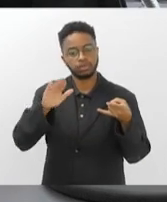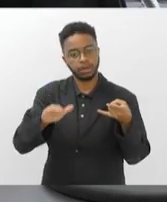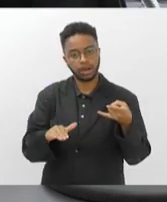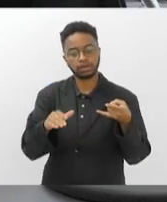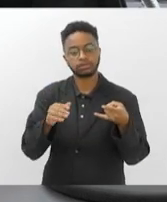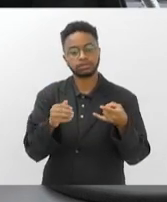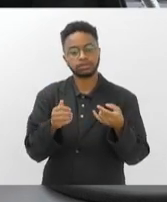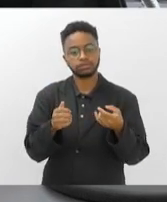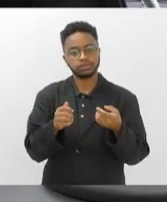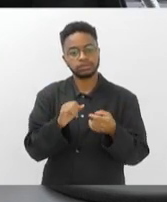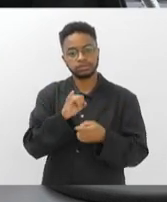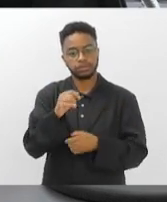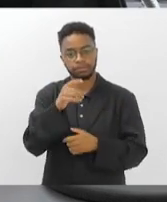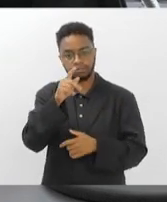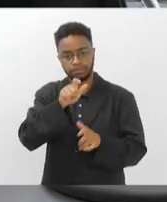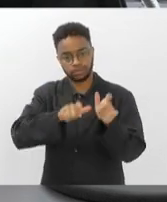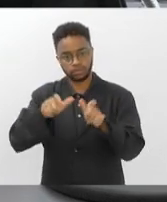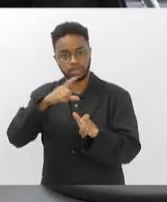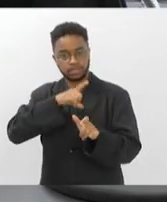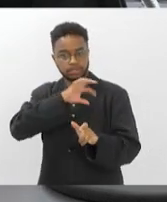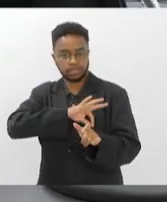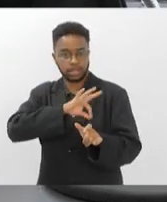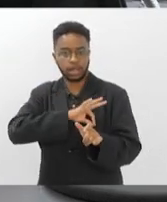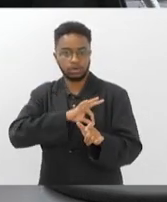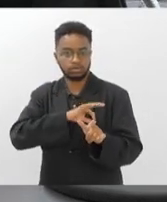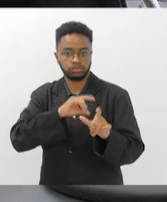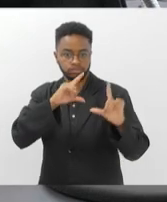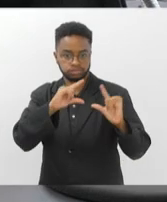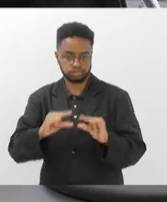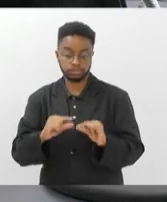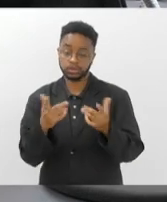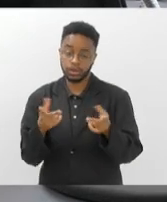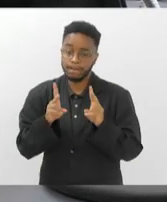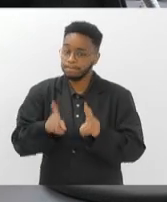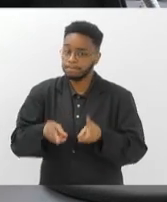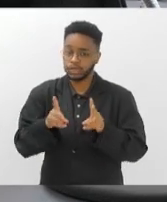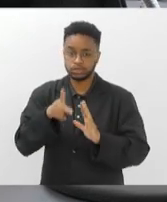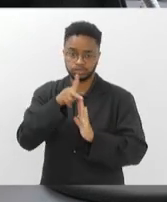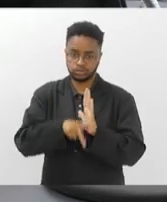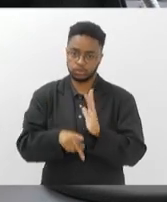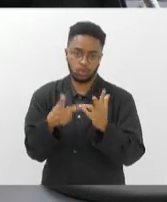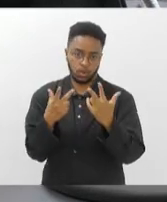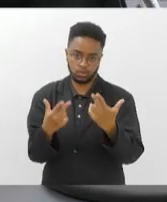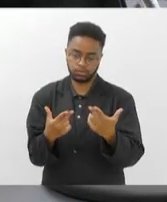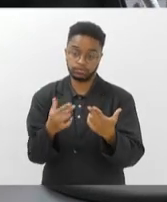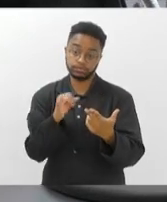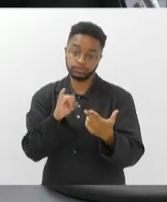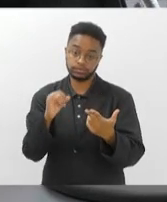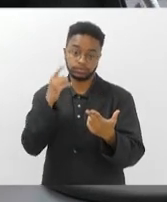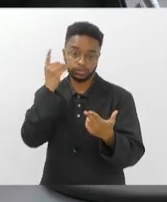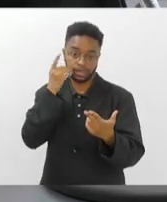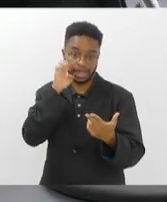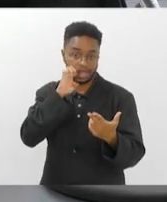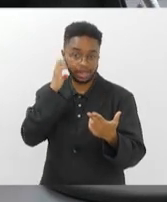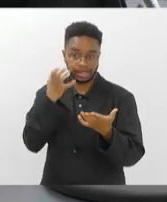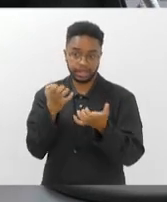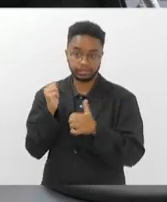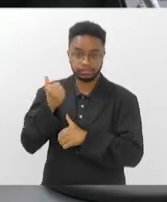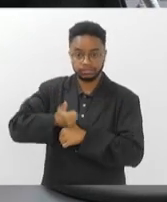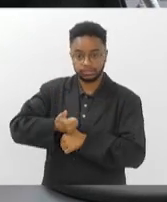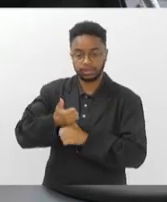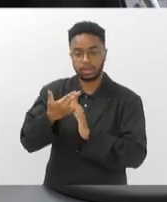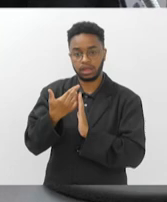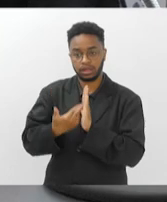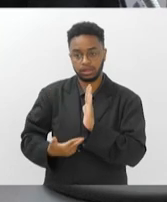para pessoas em situação de baixa renda. Ou seja, o projeto é exatamente o mesmo. Mesma coisa. Se a deputada Érica quiser assumir a relatoria e o presidente